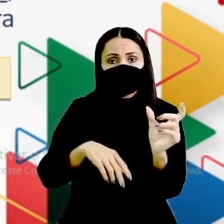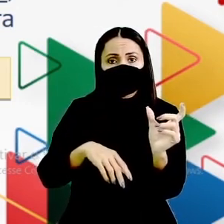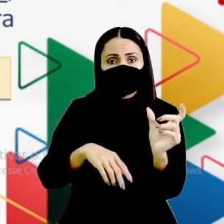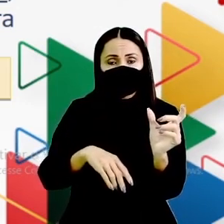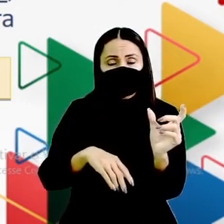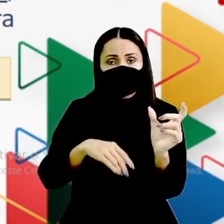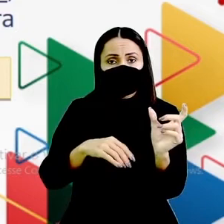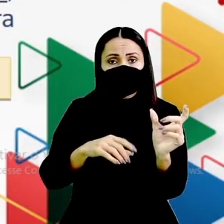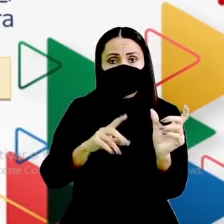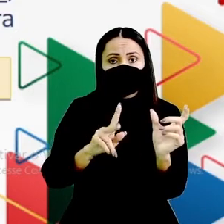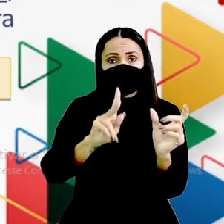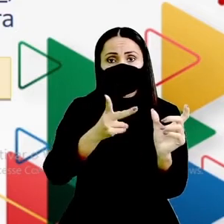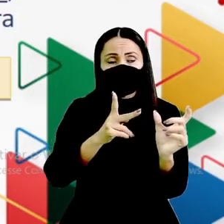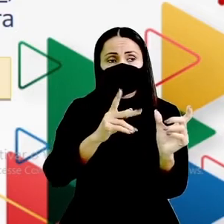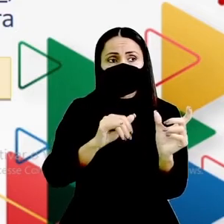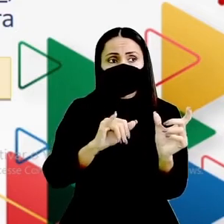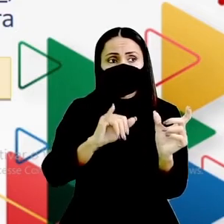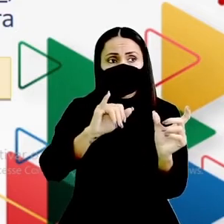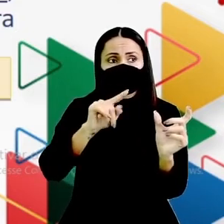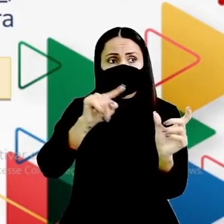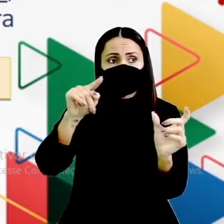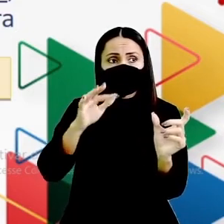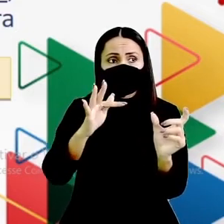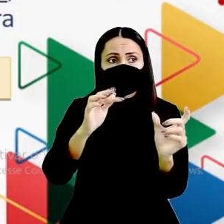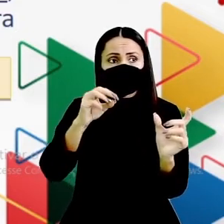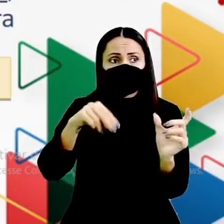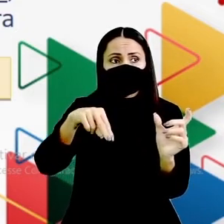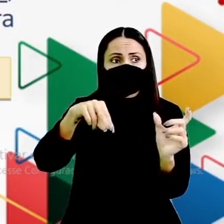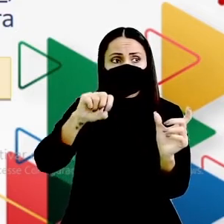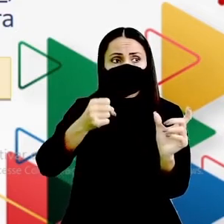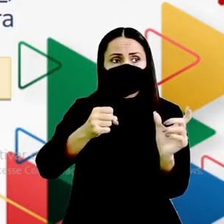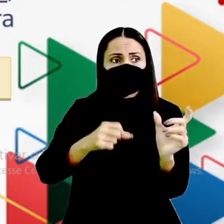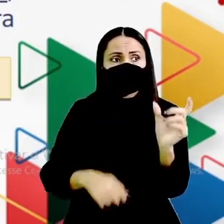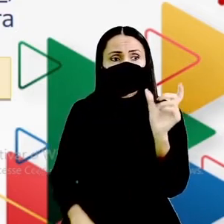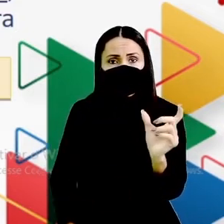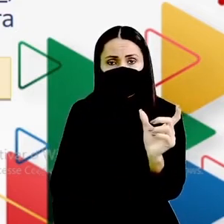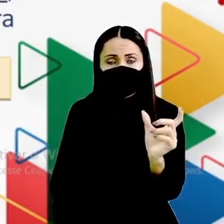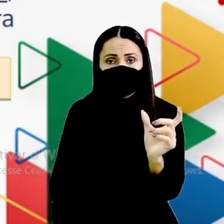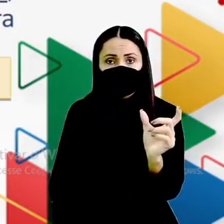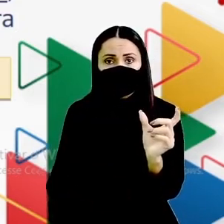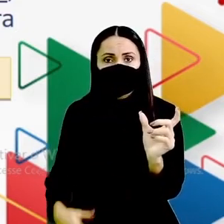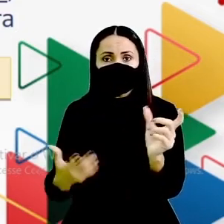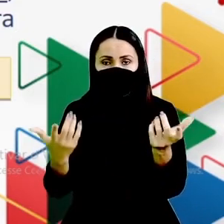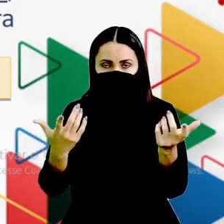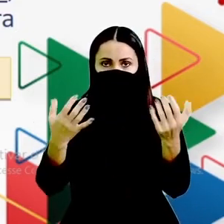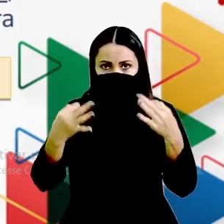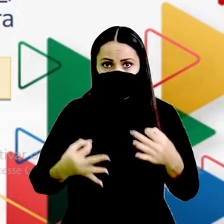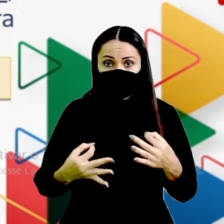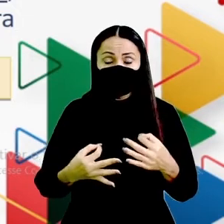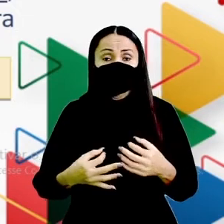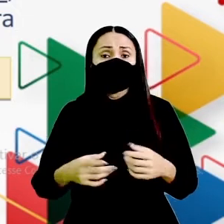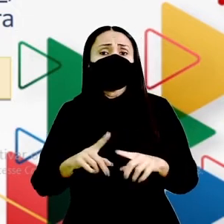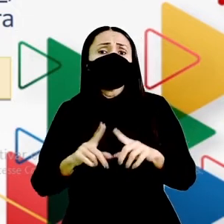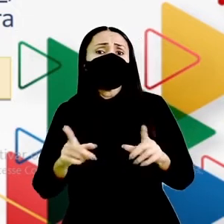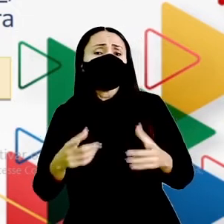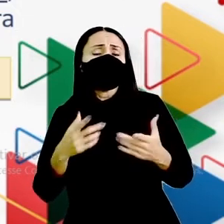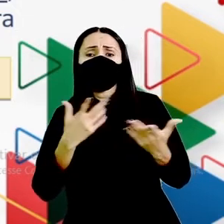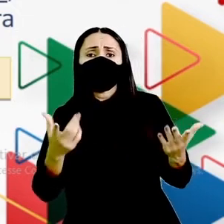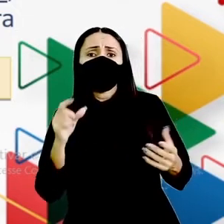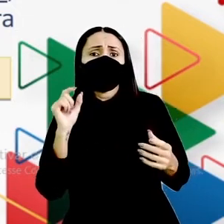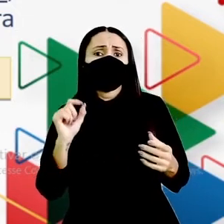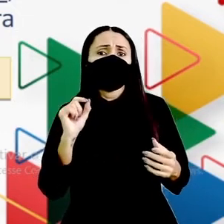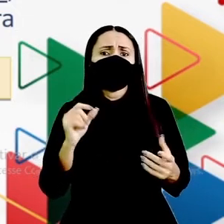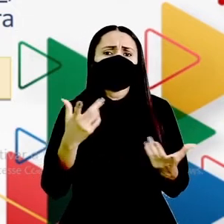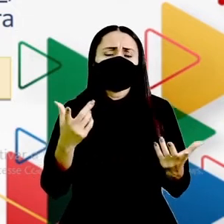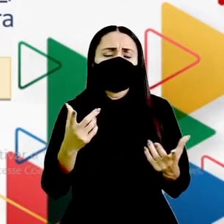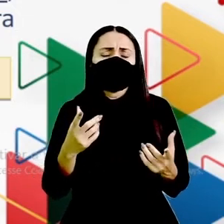de hífenes. Hífenes, tá certo? Mas peraí, por que pólis não é acentuado? Não